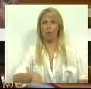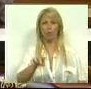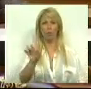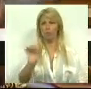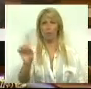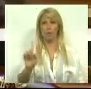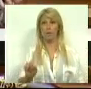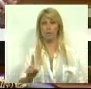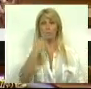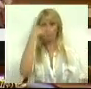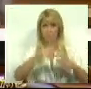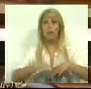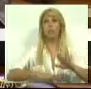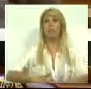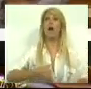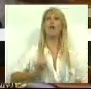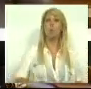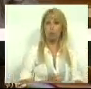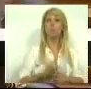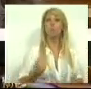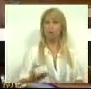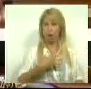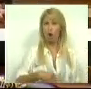fazem aborto porque é um gosto. Ora, então